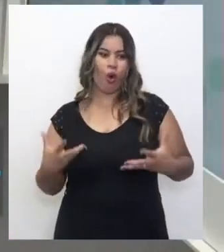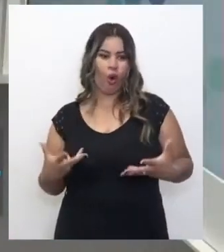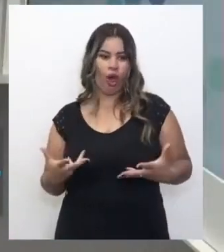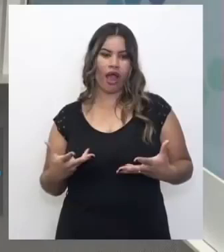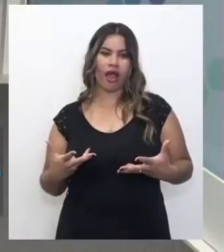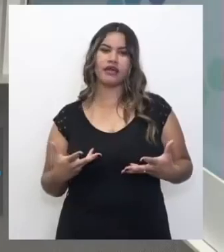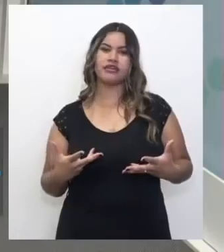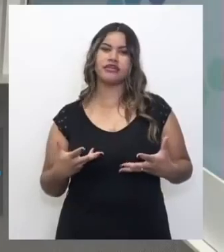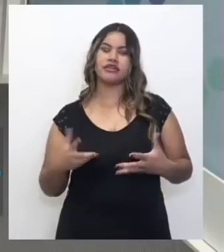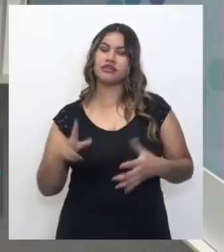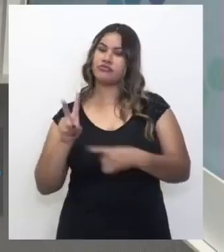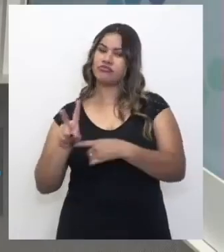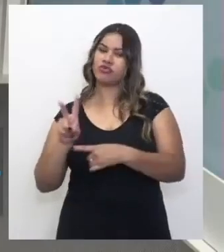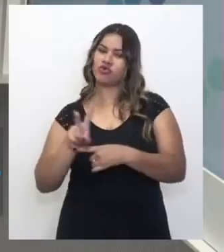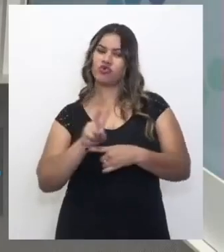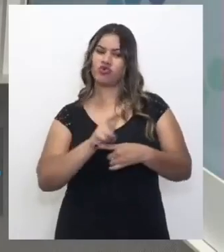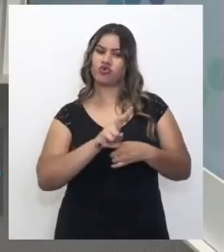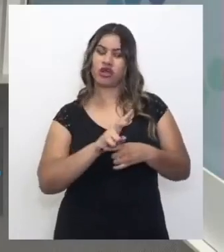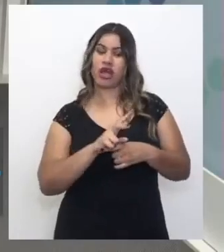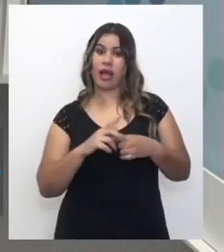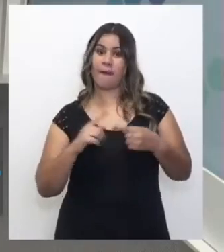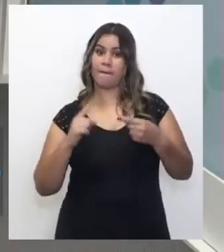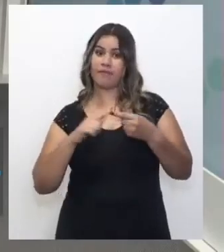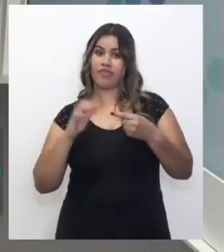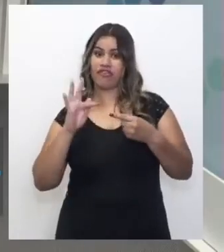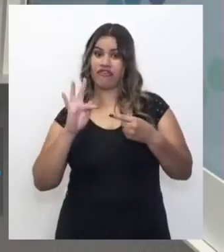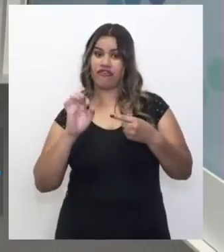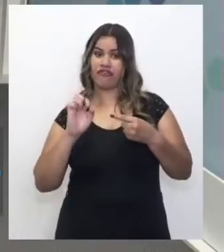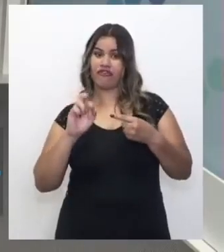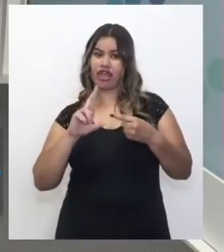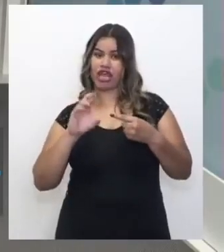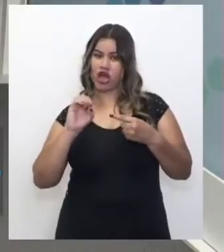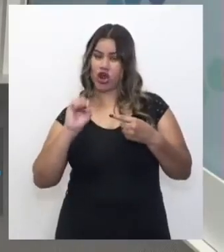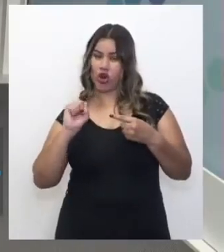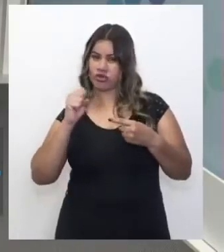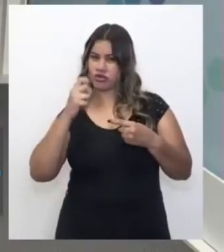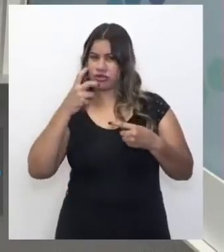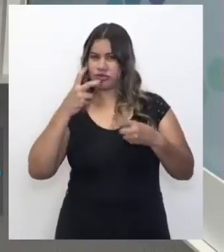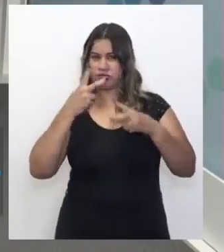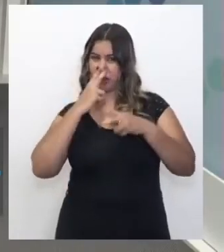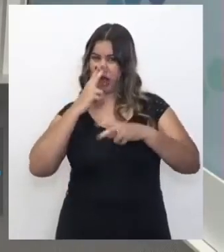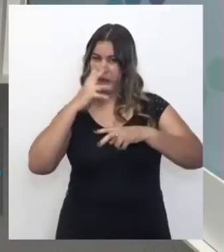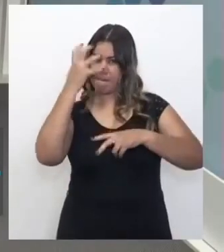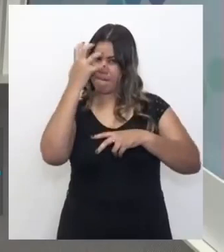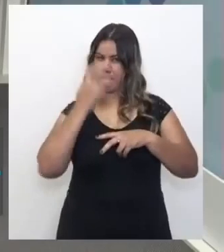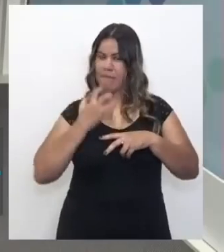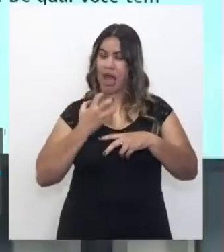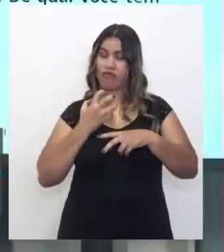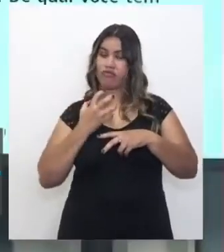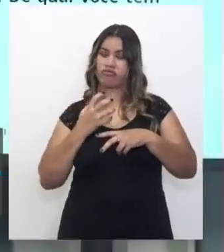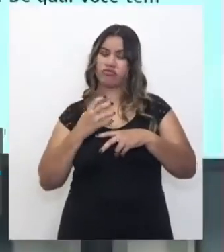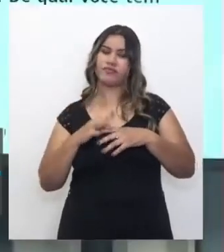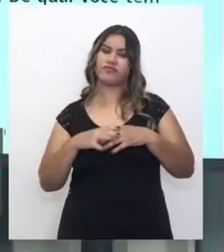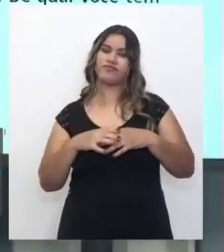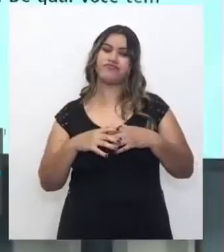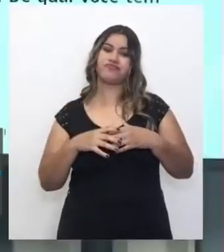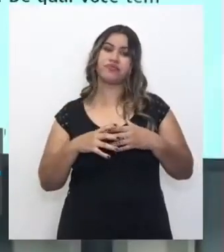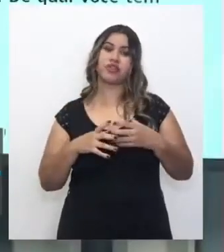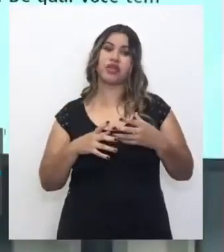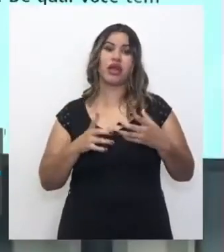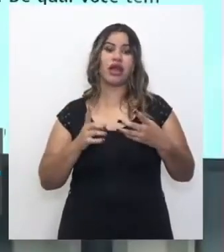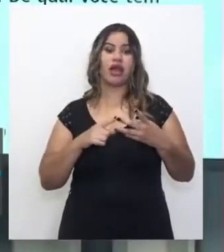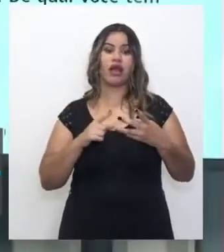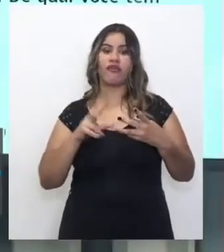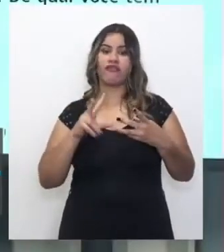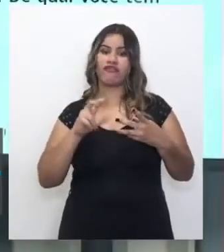de proteção. De proteção. Quando a gente coloca feroz, exatamente. é mais agressivo, né? Mais Tipo, agressividade. esse cão valente talvez não fosse aquele cão covarde, né?